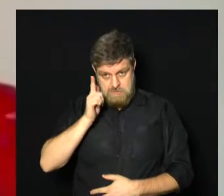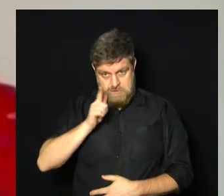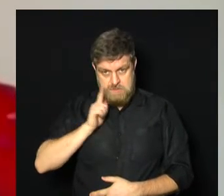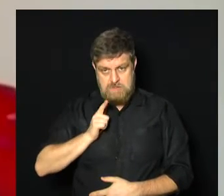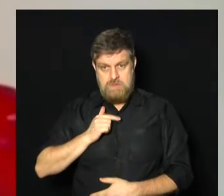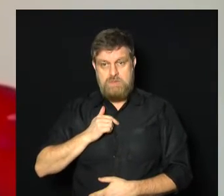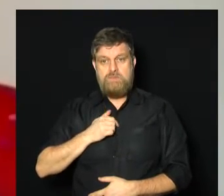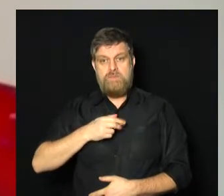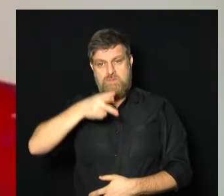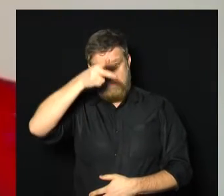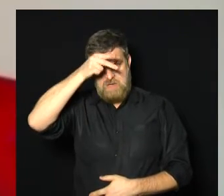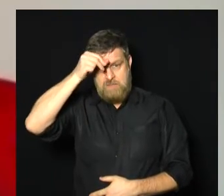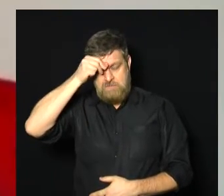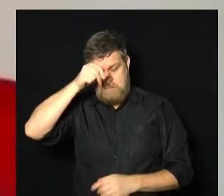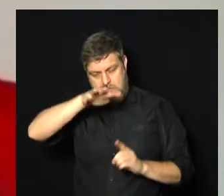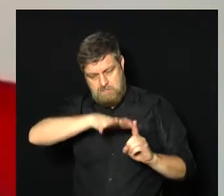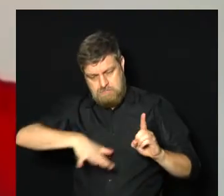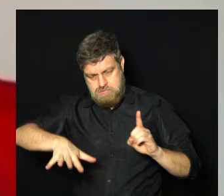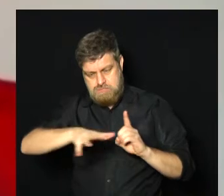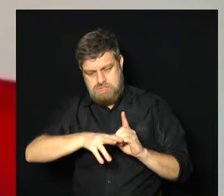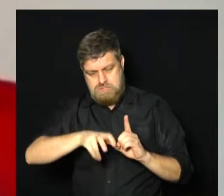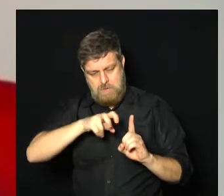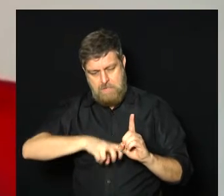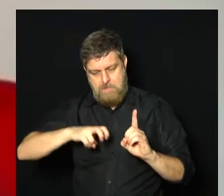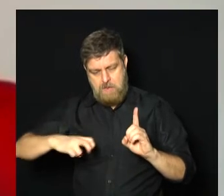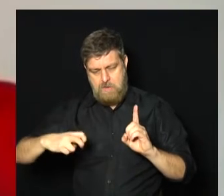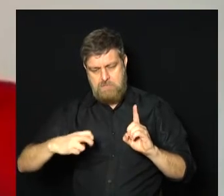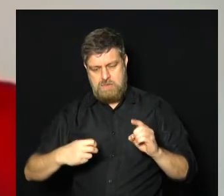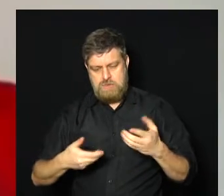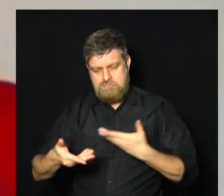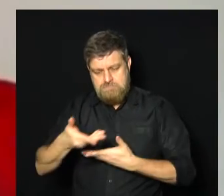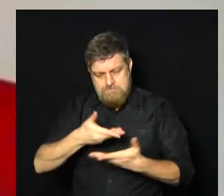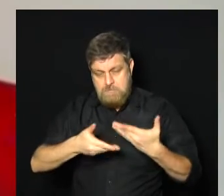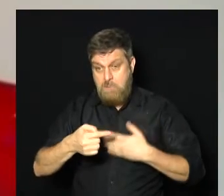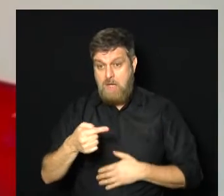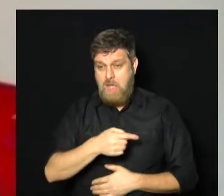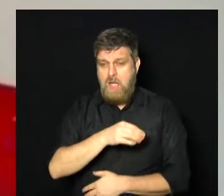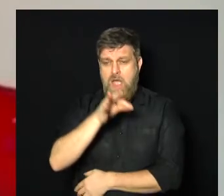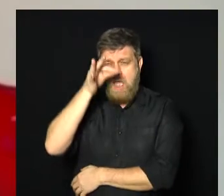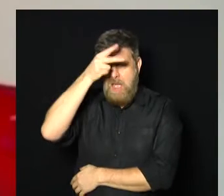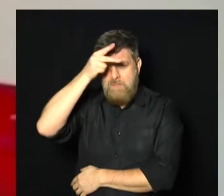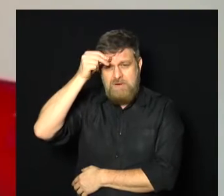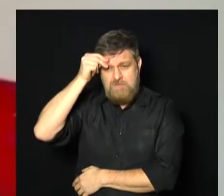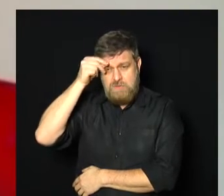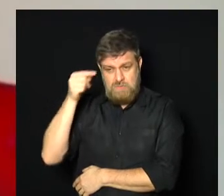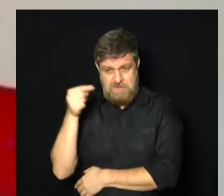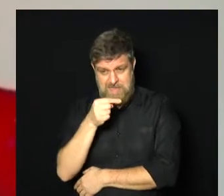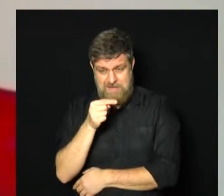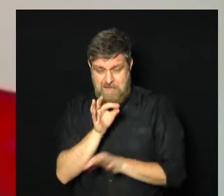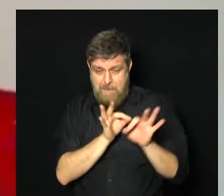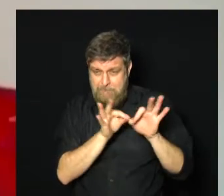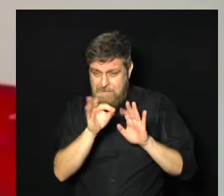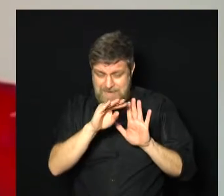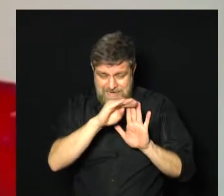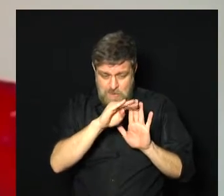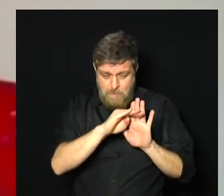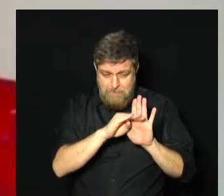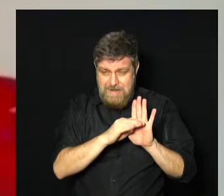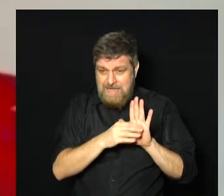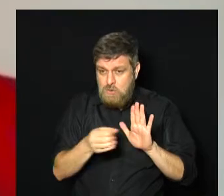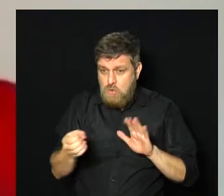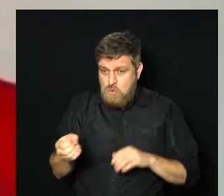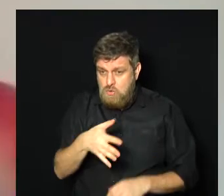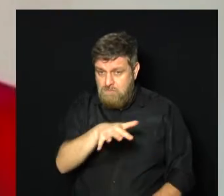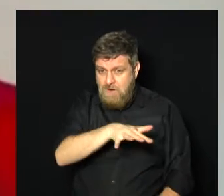com a prefeitura, e a prefeitura naquele momento dizia que estava pensando, estava elaborando um novo plano do